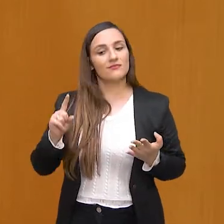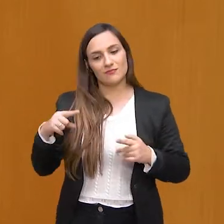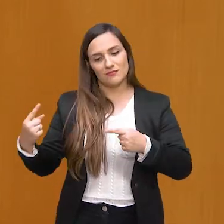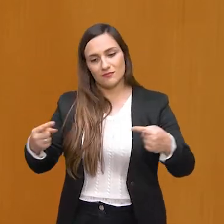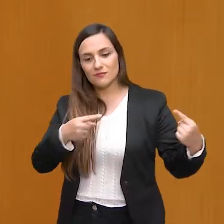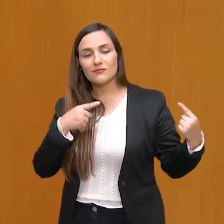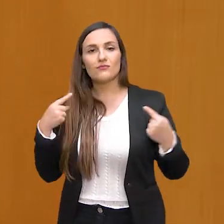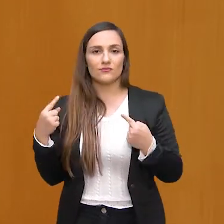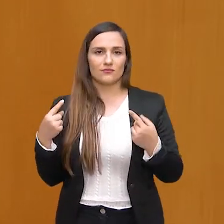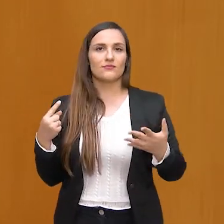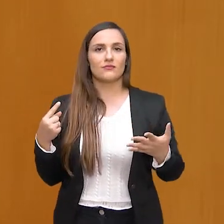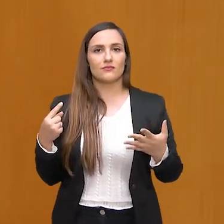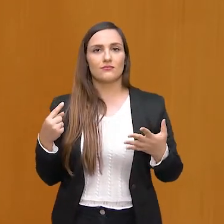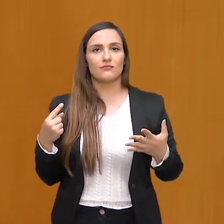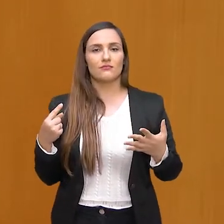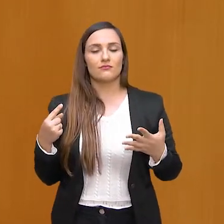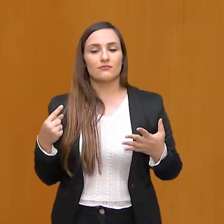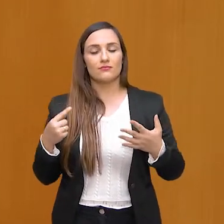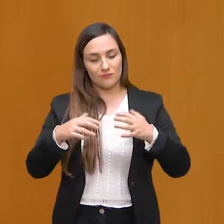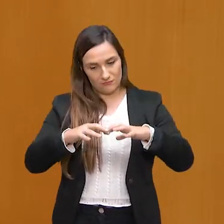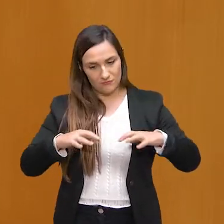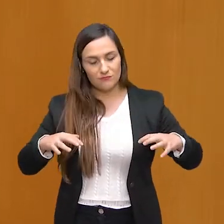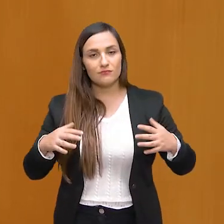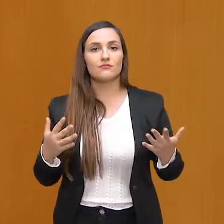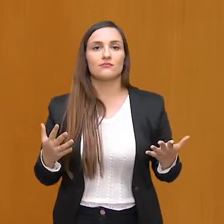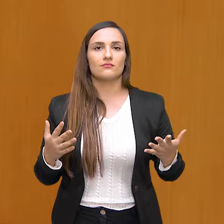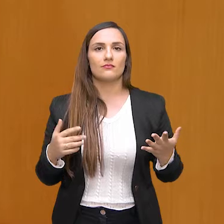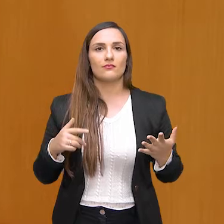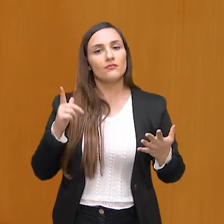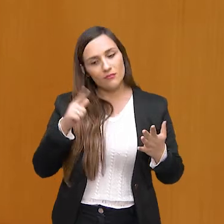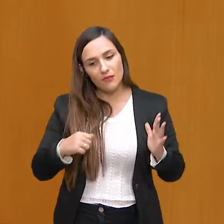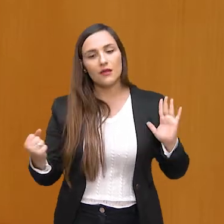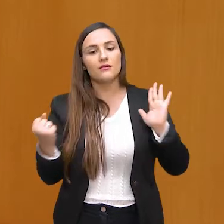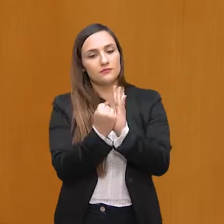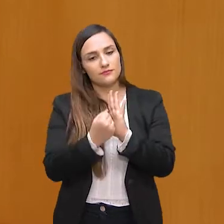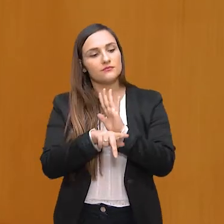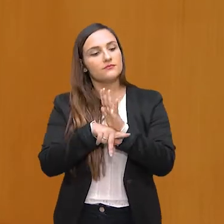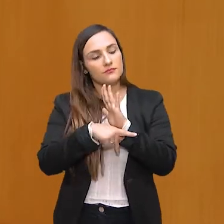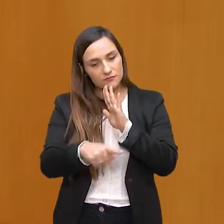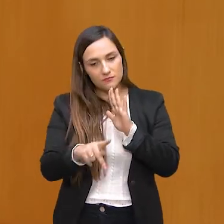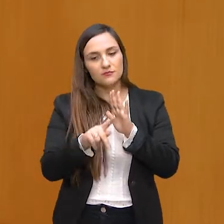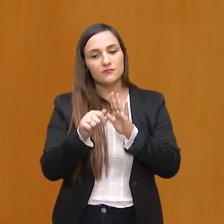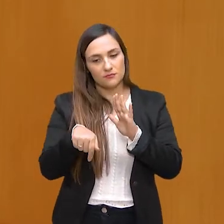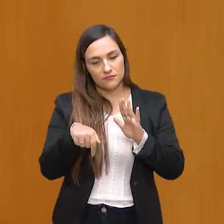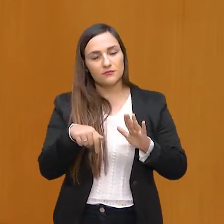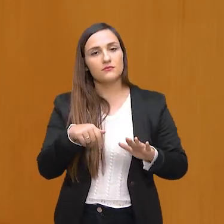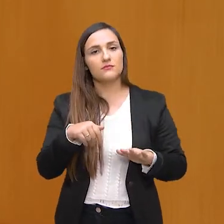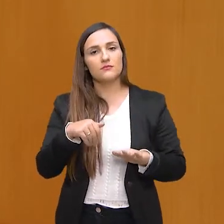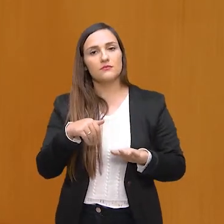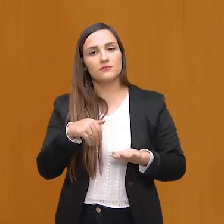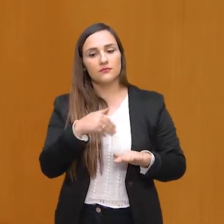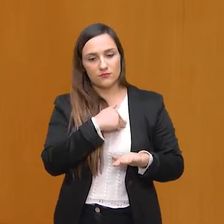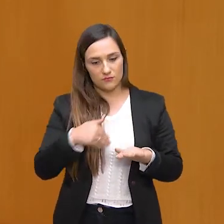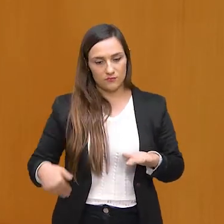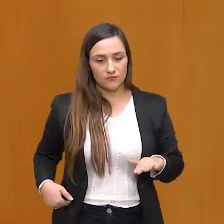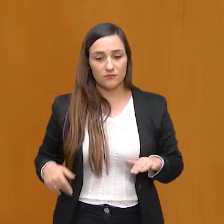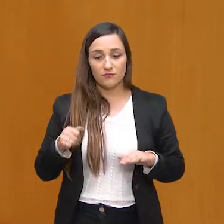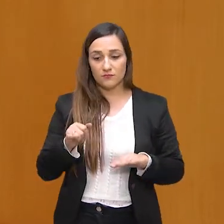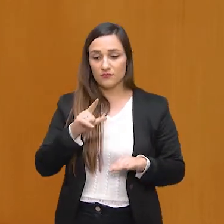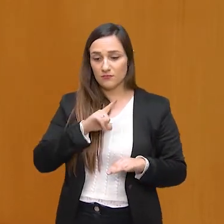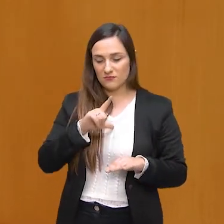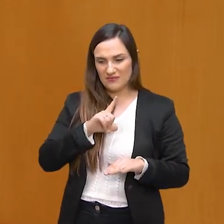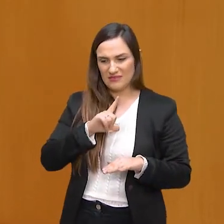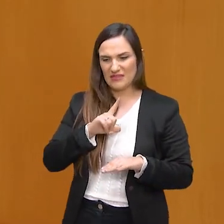que é mundial até a respeito dessa independência. Então é uma marca do próprio Estado. Então quando você tem um